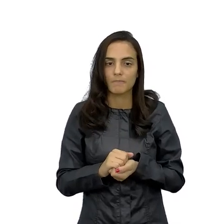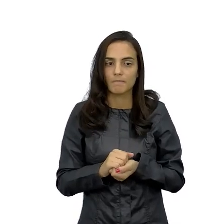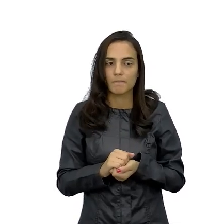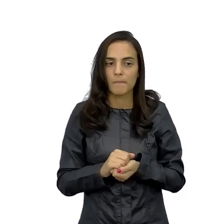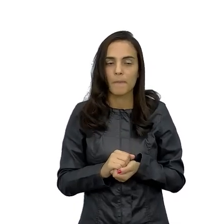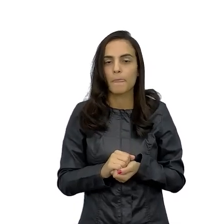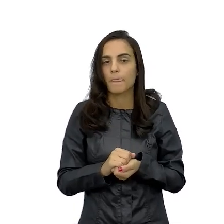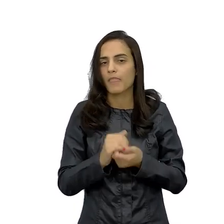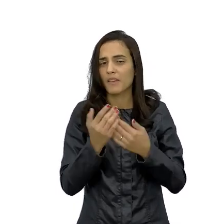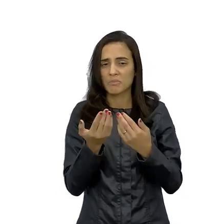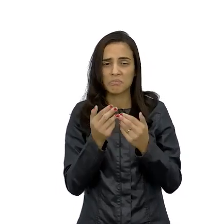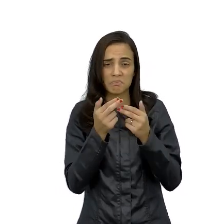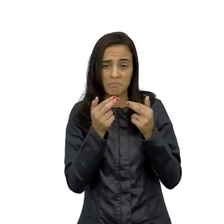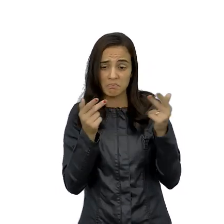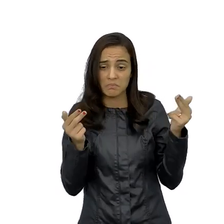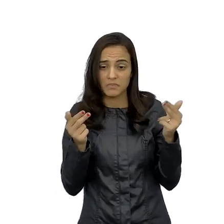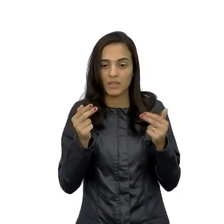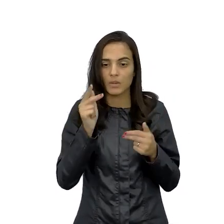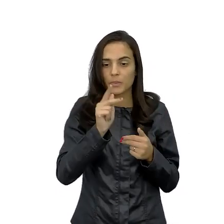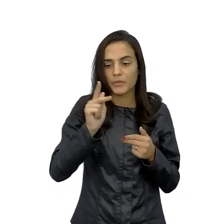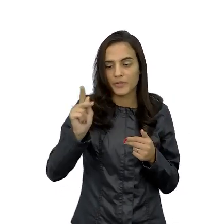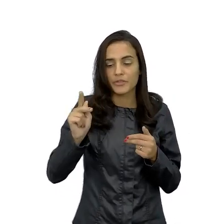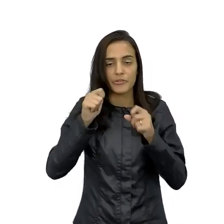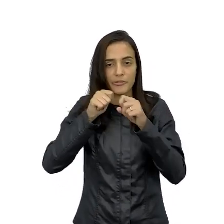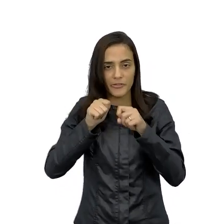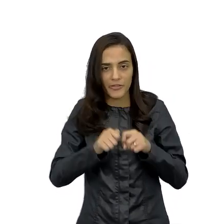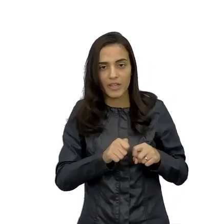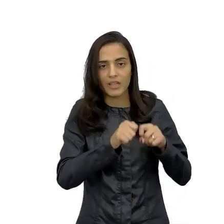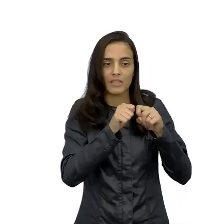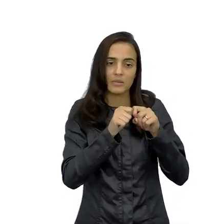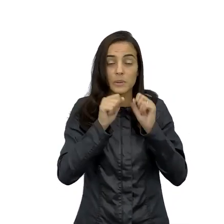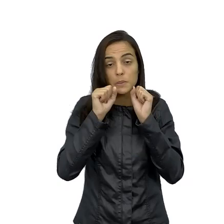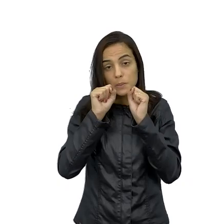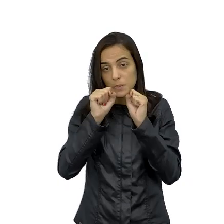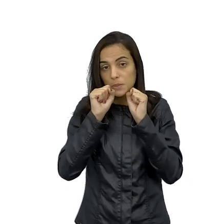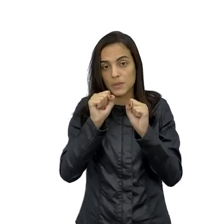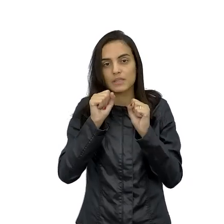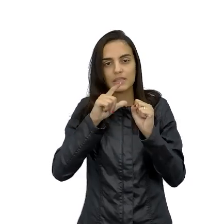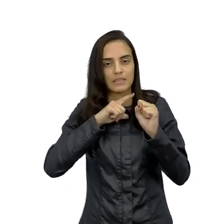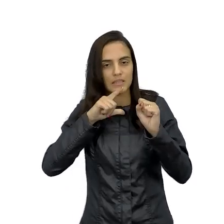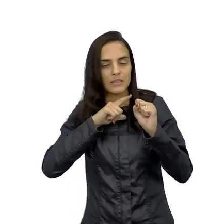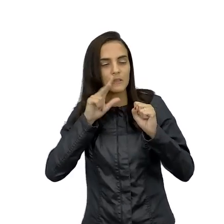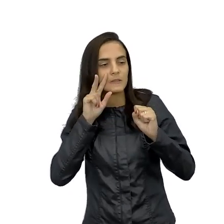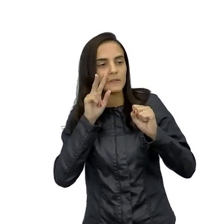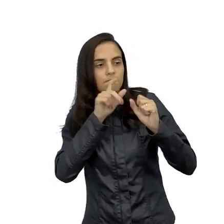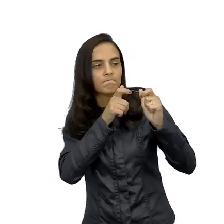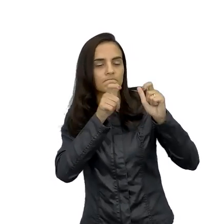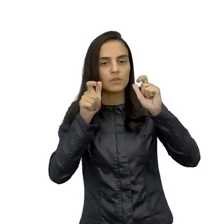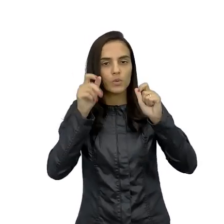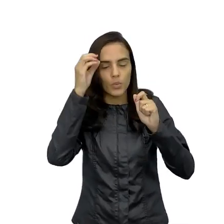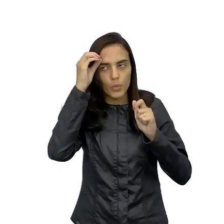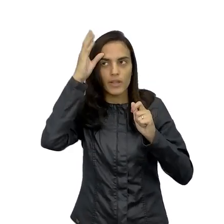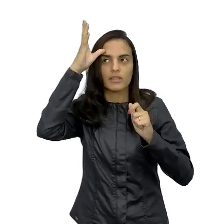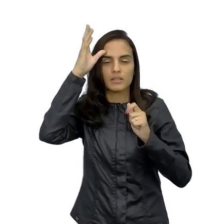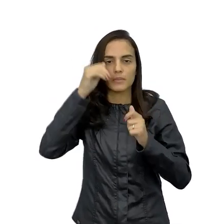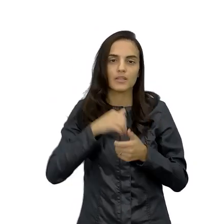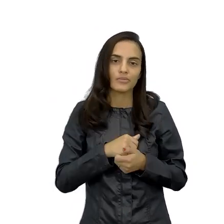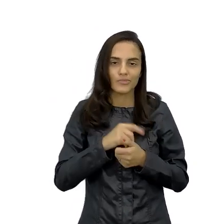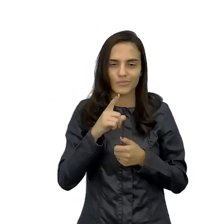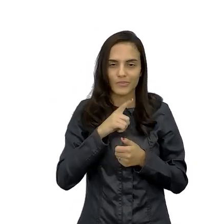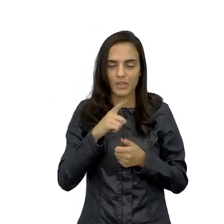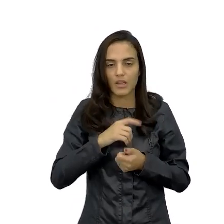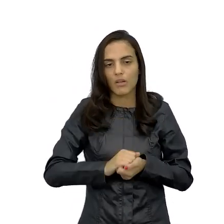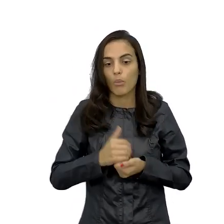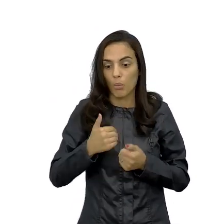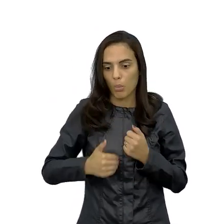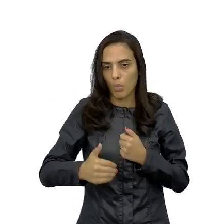os portfólios que muitos dos professores fazem para poder ter uma dimensão desse conhecimento que vai sendo produzido